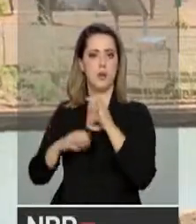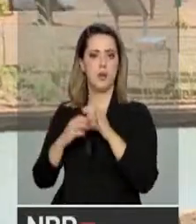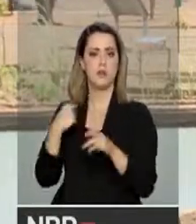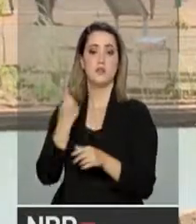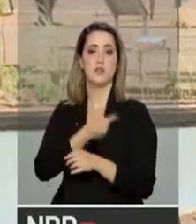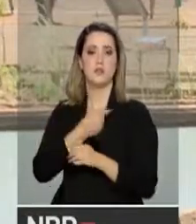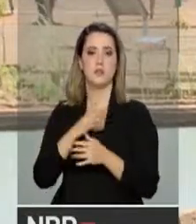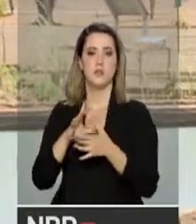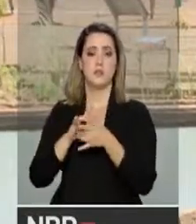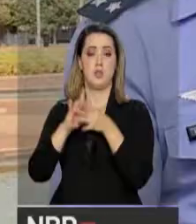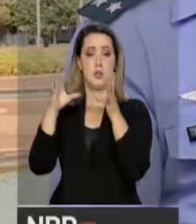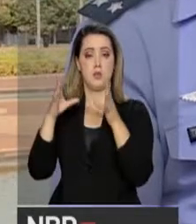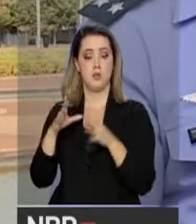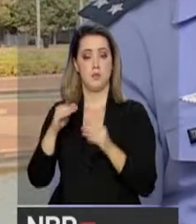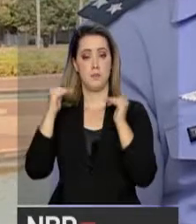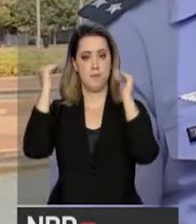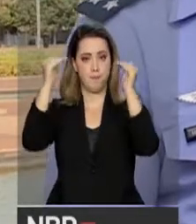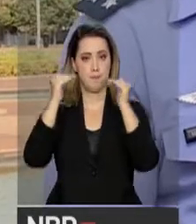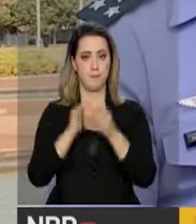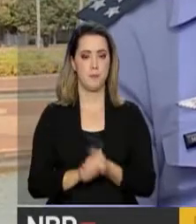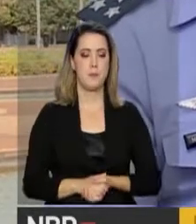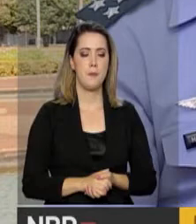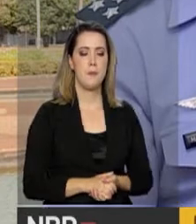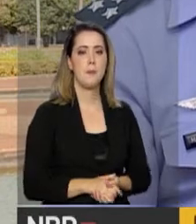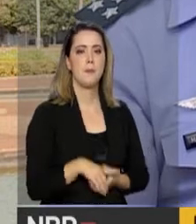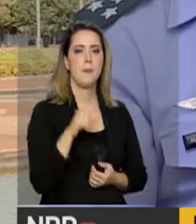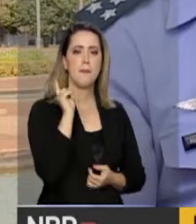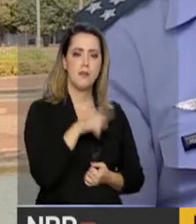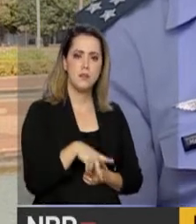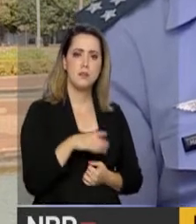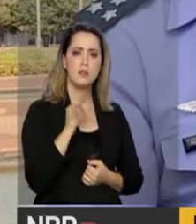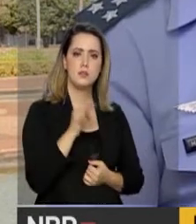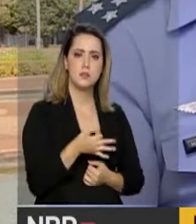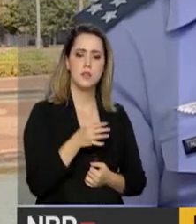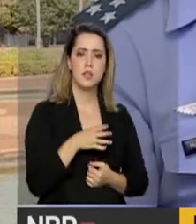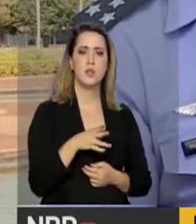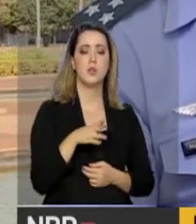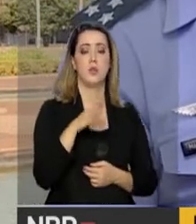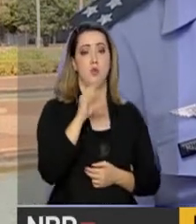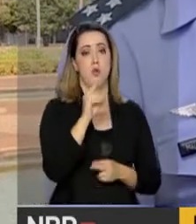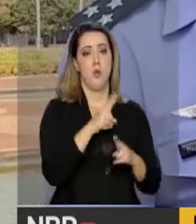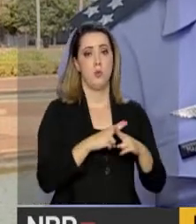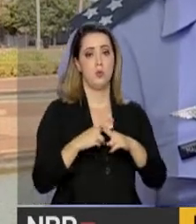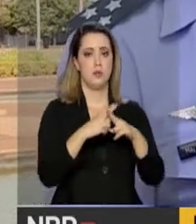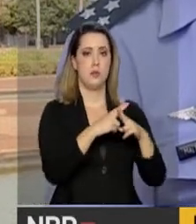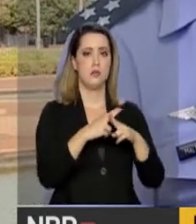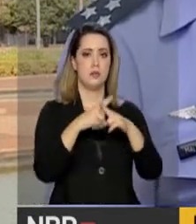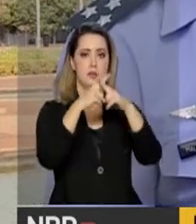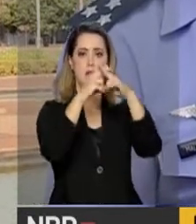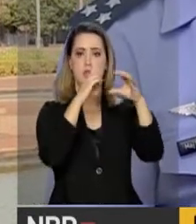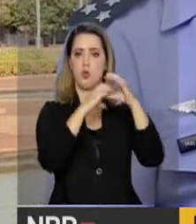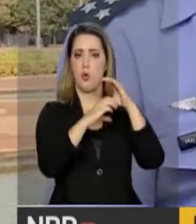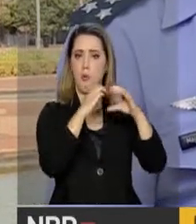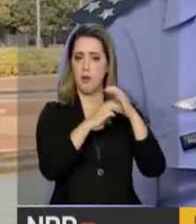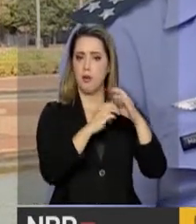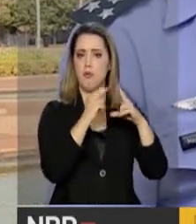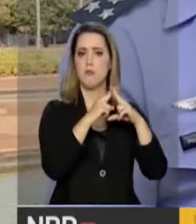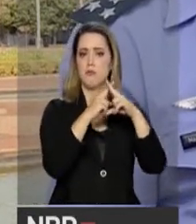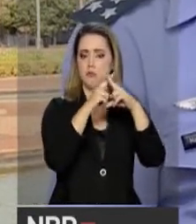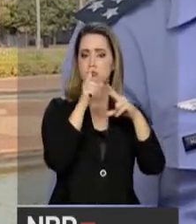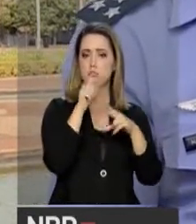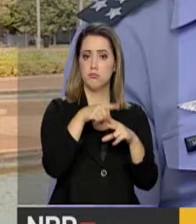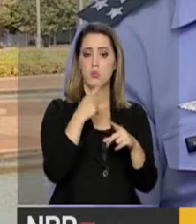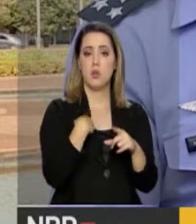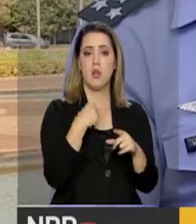nossa soberania, Brigadeiro. Por certo, Gabriela, o SGDC, o Satélite Geoestacionário de Defesa e Comunicações, ele é